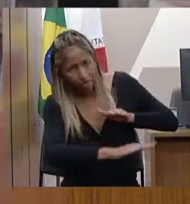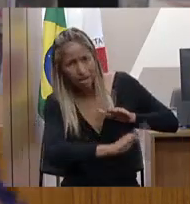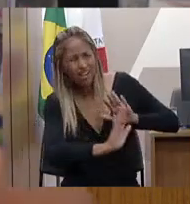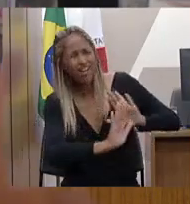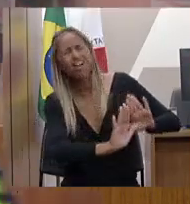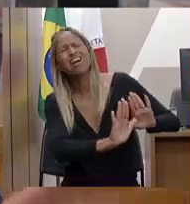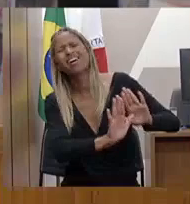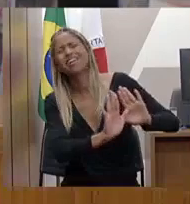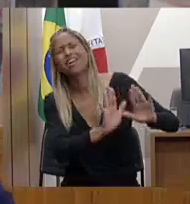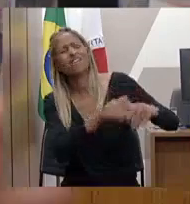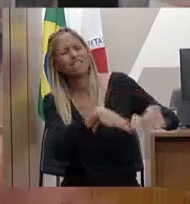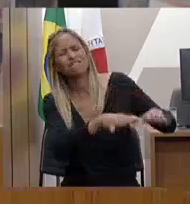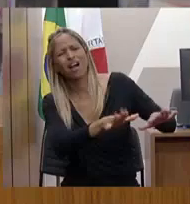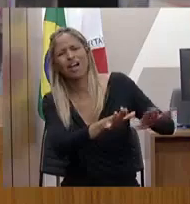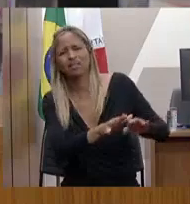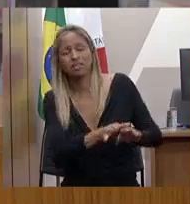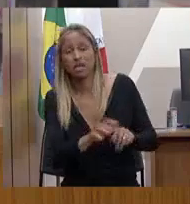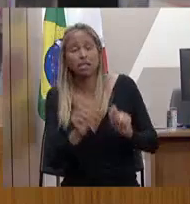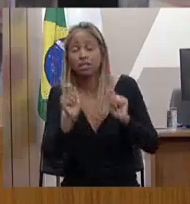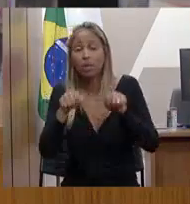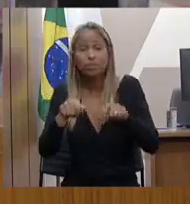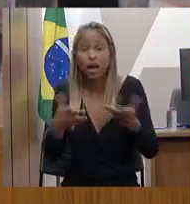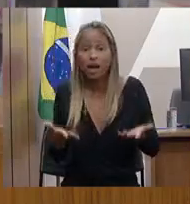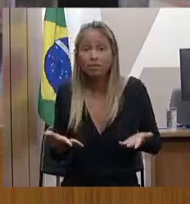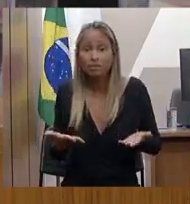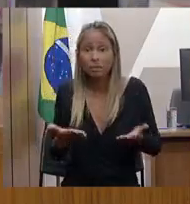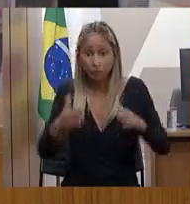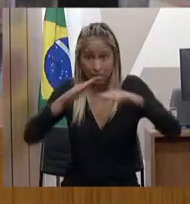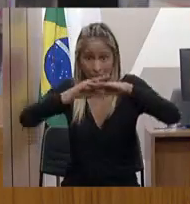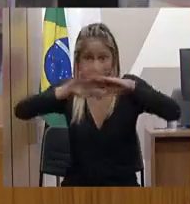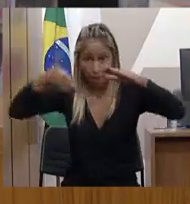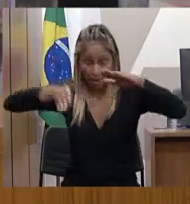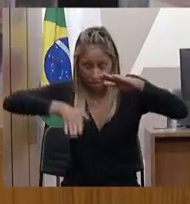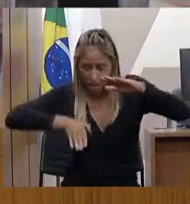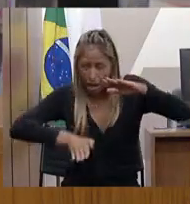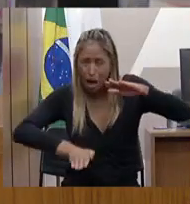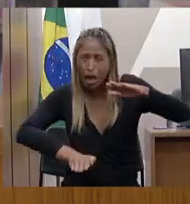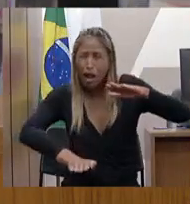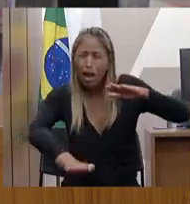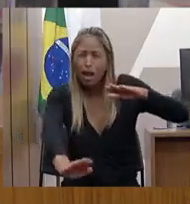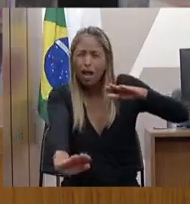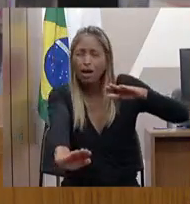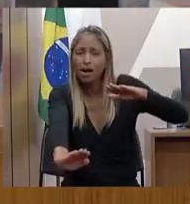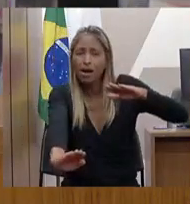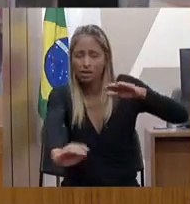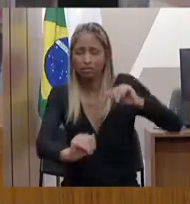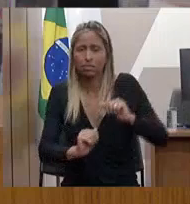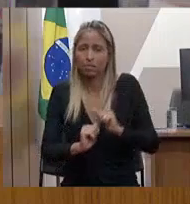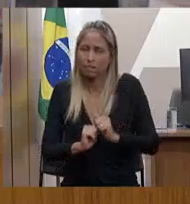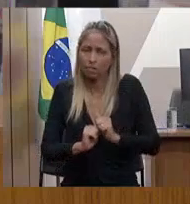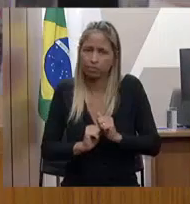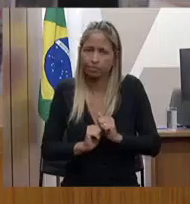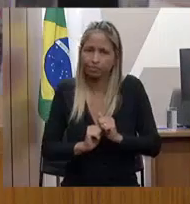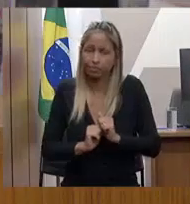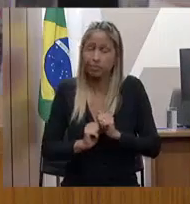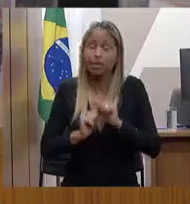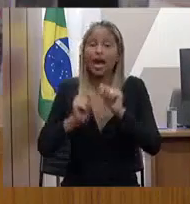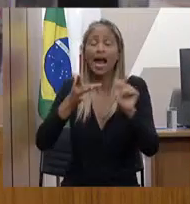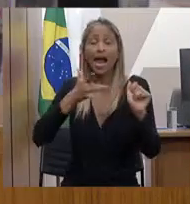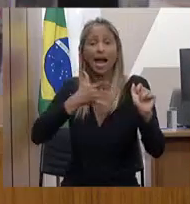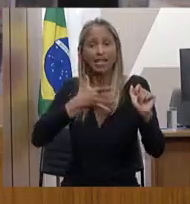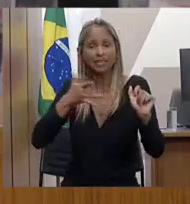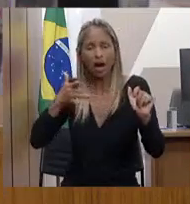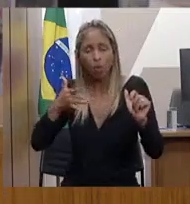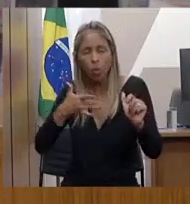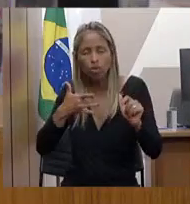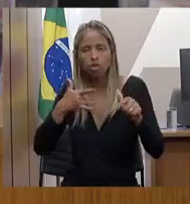lado esquerdo que é o único lugar que a gente Nenhum de Nós aqui quando tem uma mesa mexe o lado esquerdo a gente sempre mexe do lado direito Eles querem colocar a